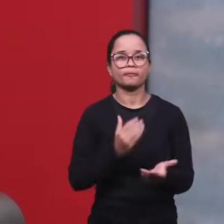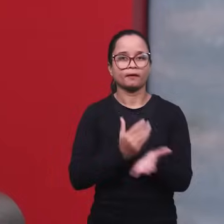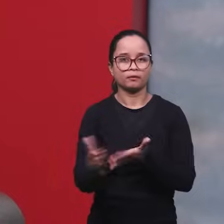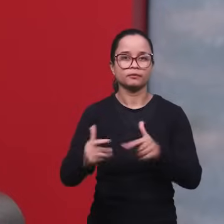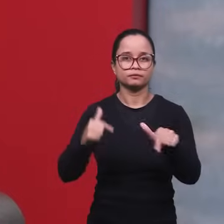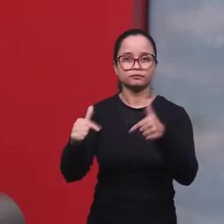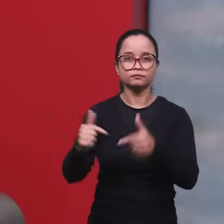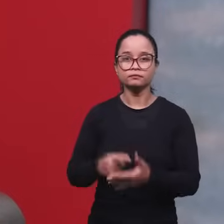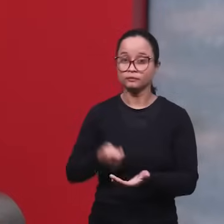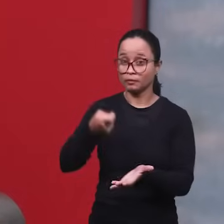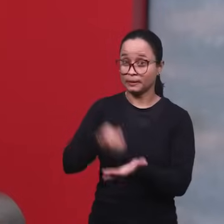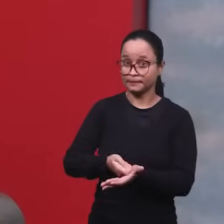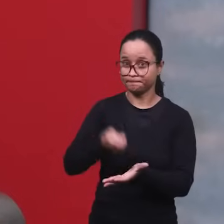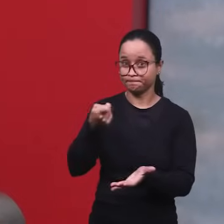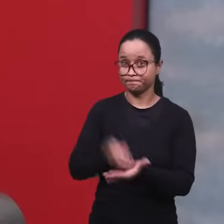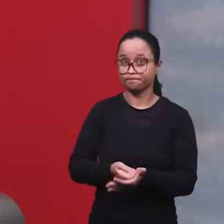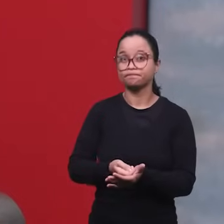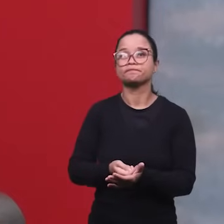trabalhar,